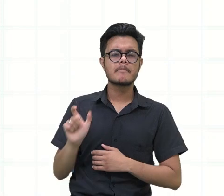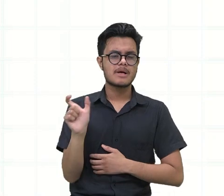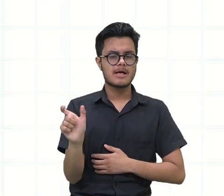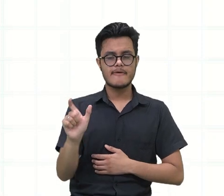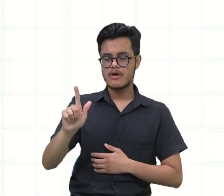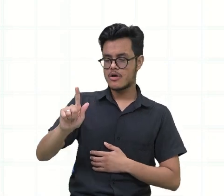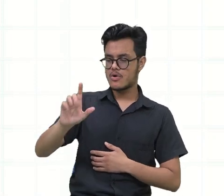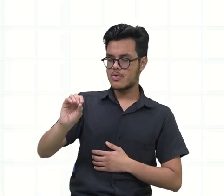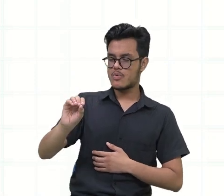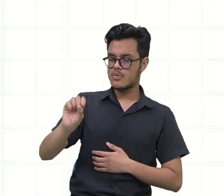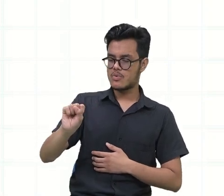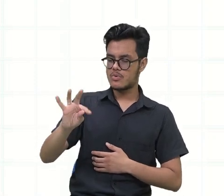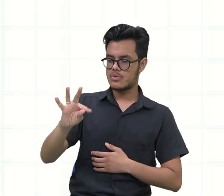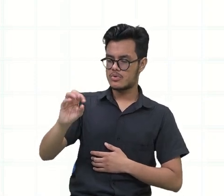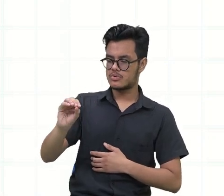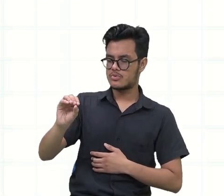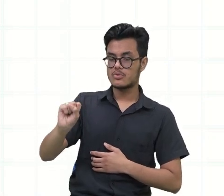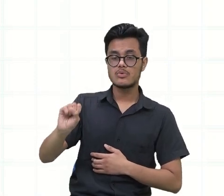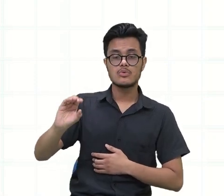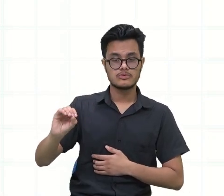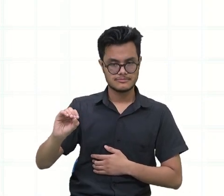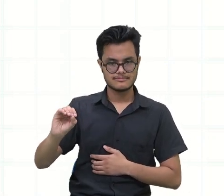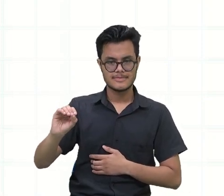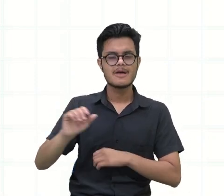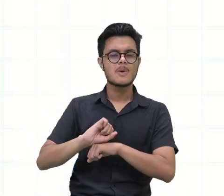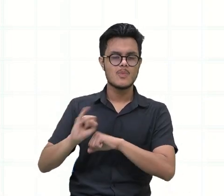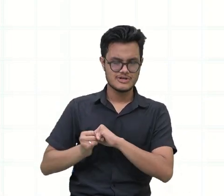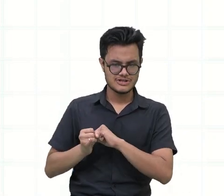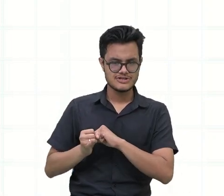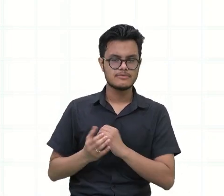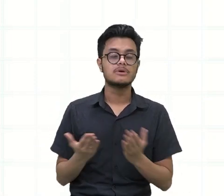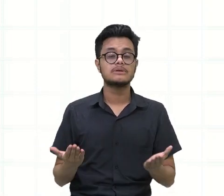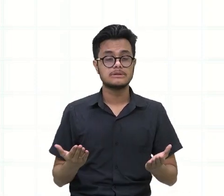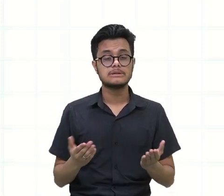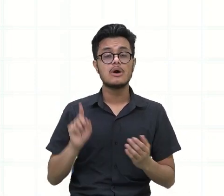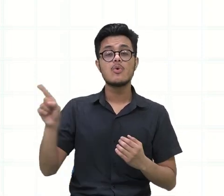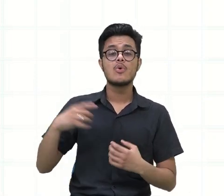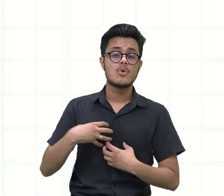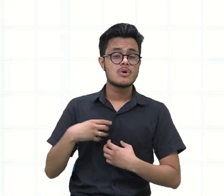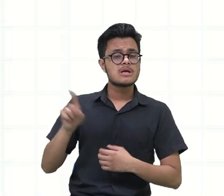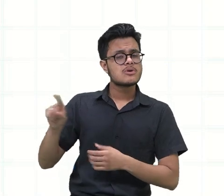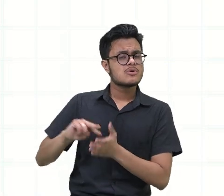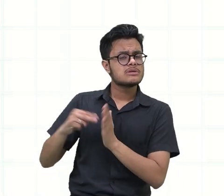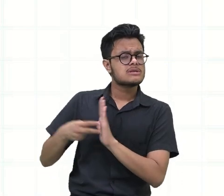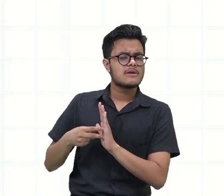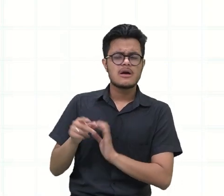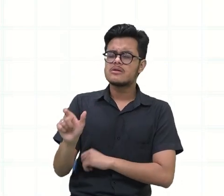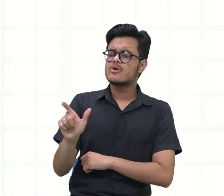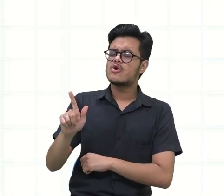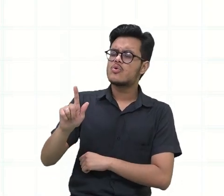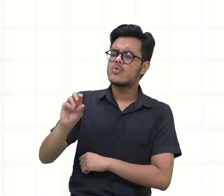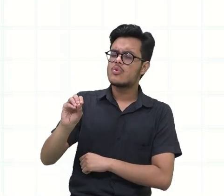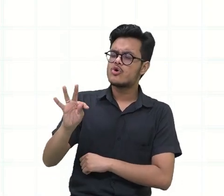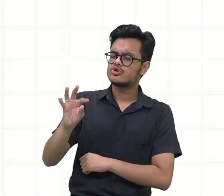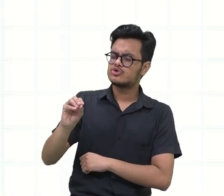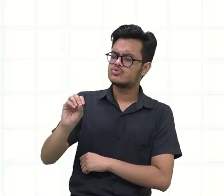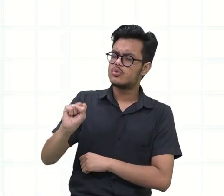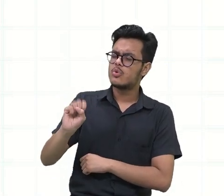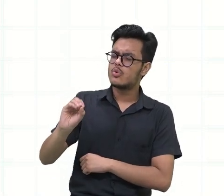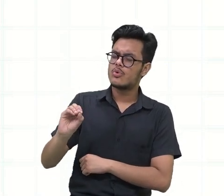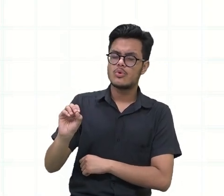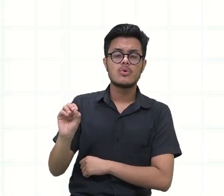né? E ele vai, o sentido, né, da palavra gostoso vai estar sendo